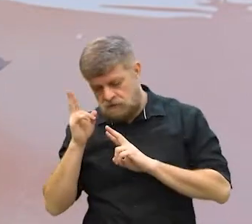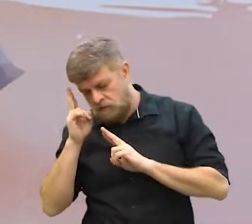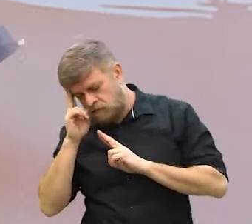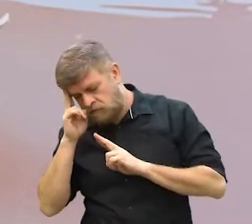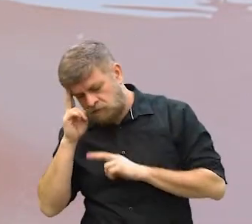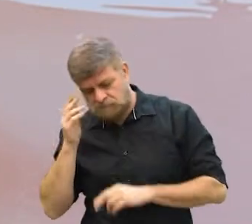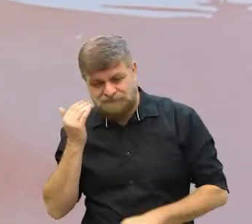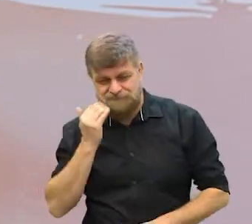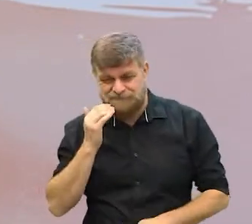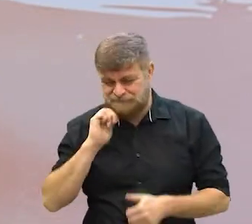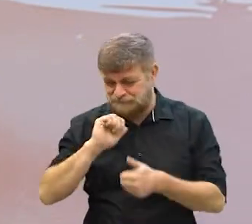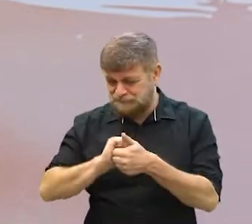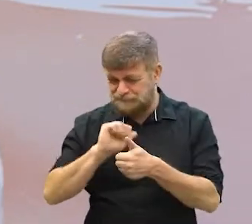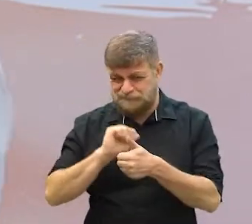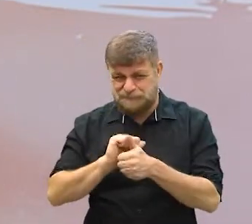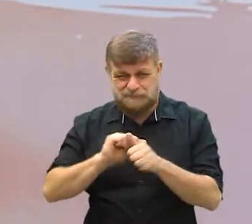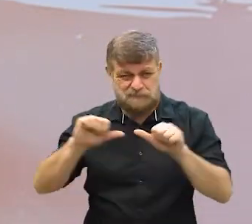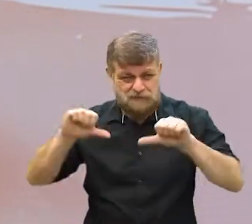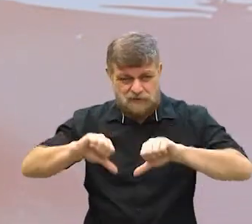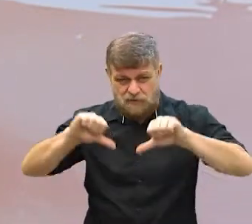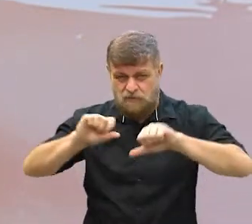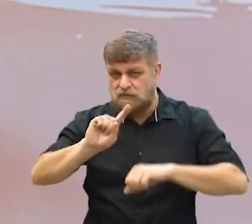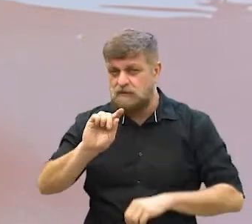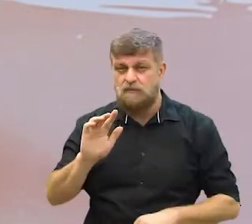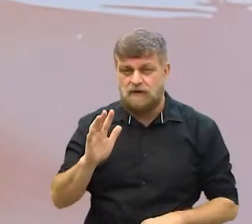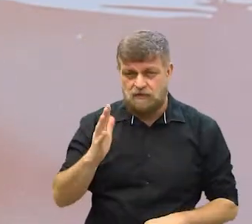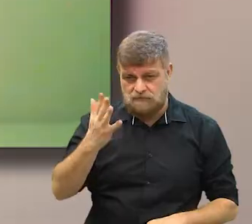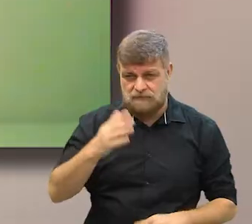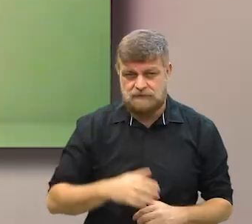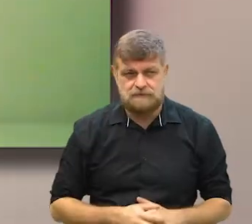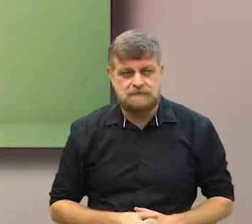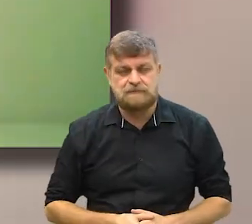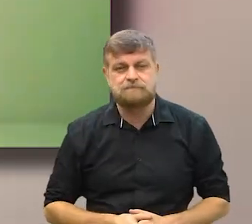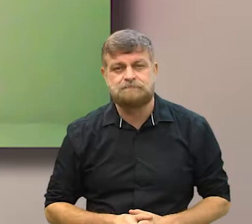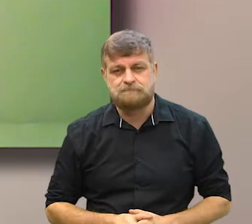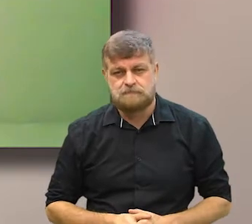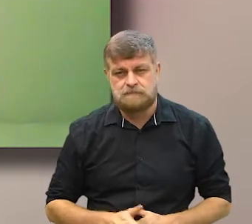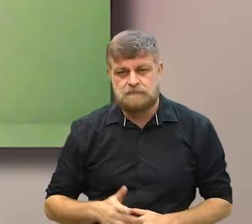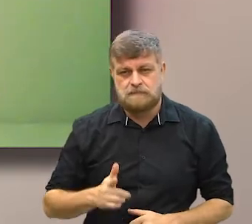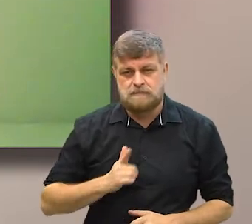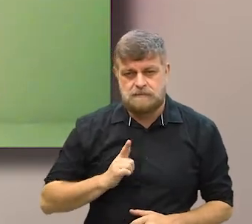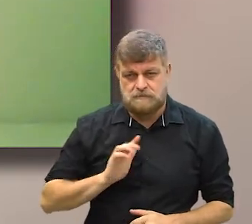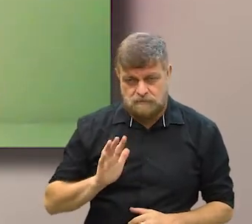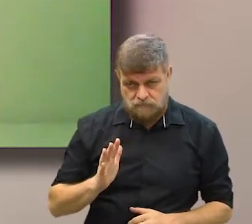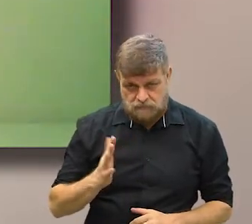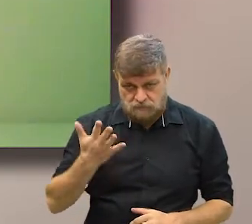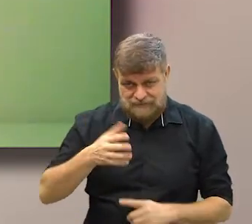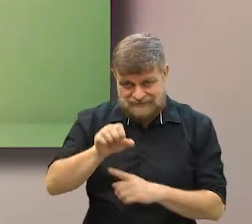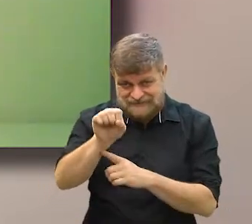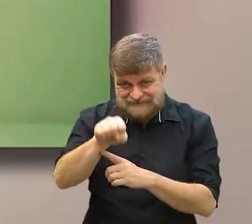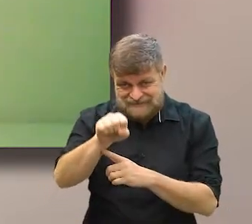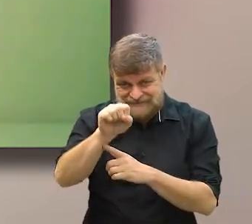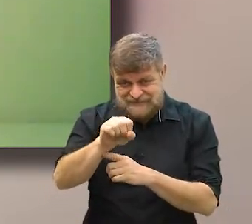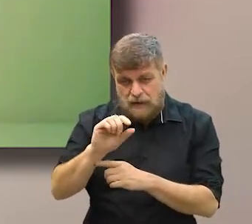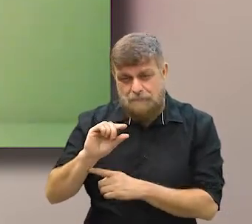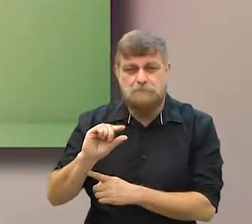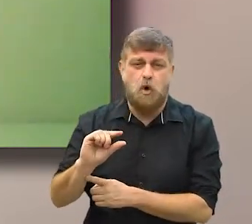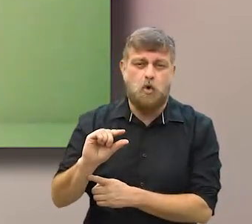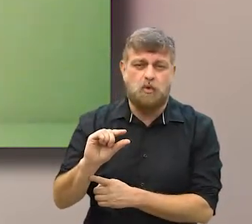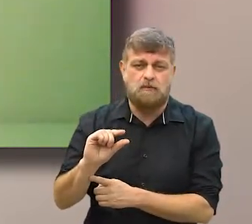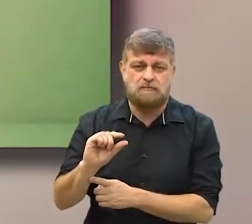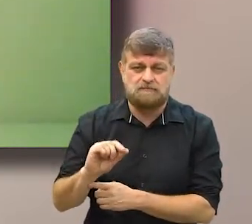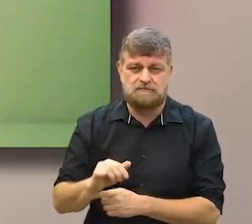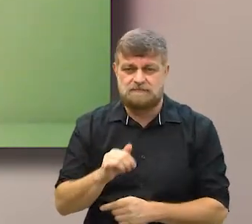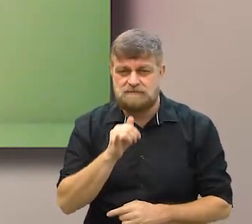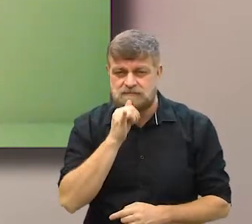direito, dorme mal, dorme pouco, isso não acontece? Isso acontece, sim, de uma quantidade muito pequena.